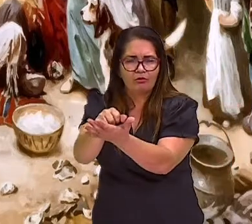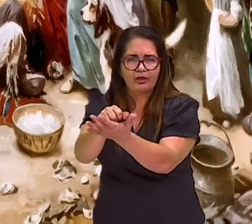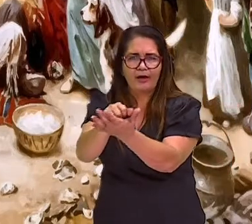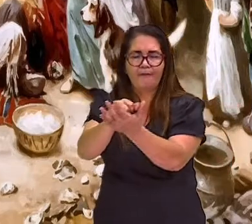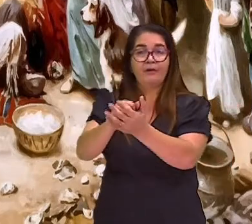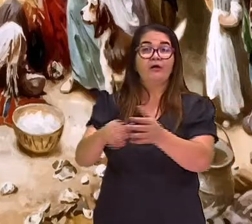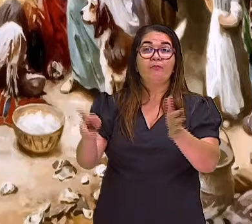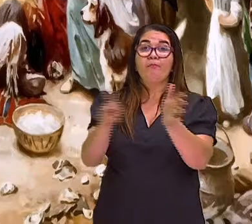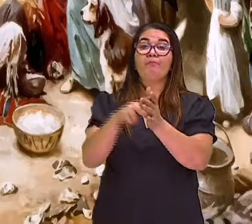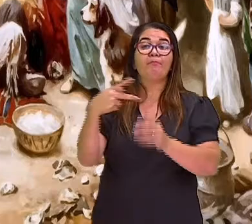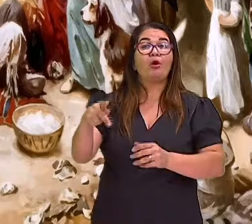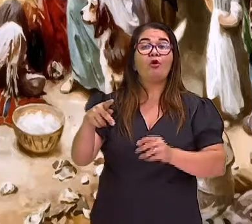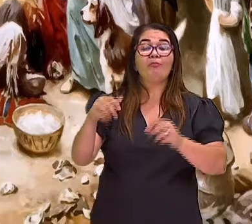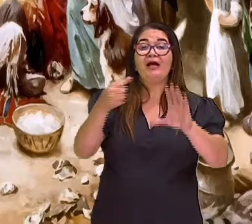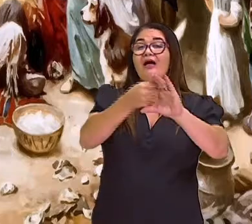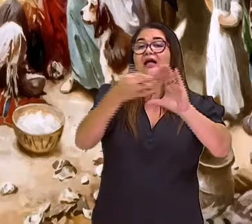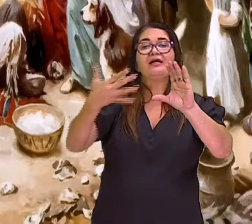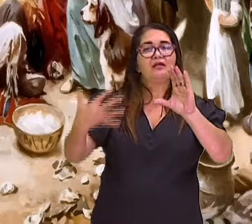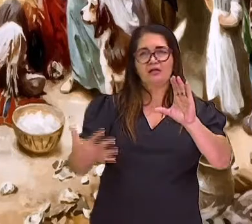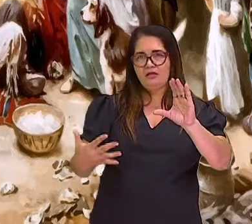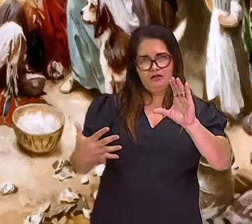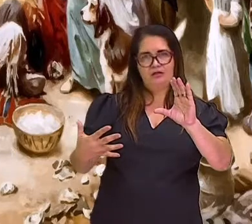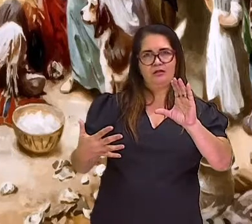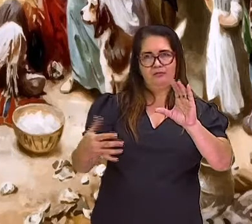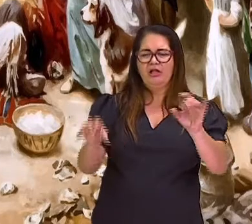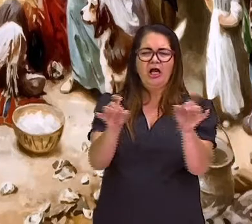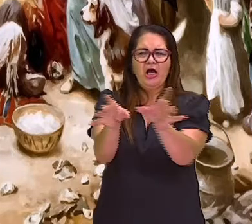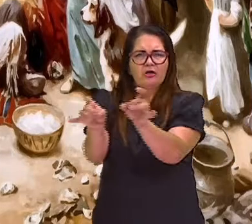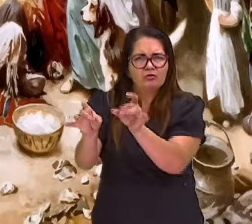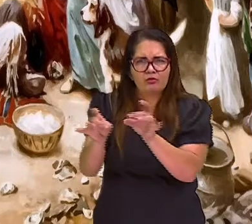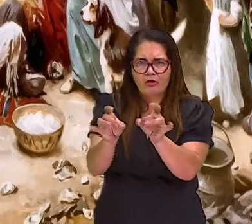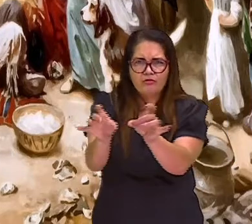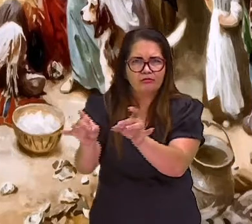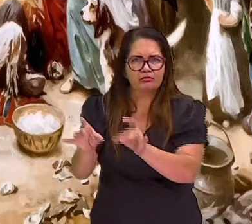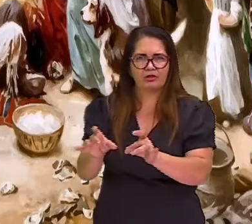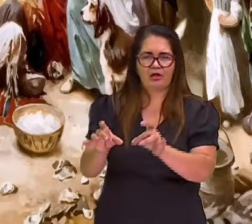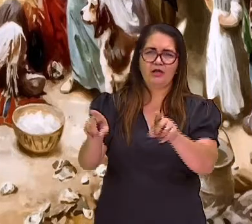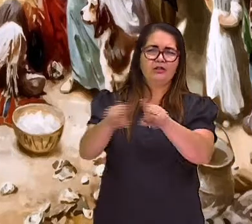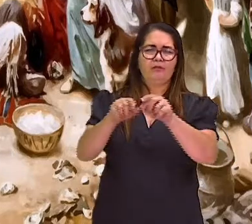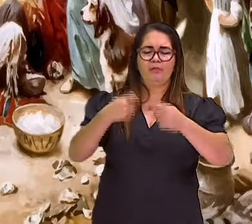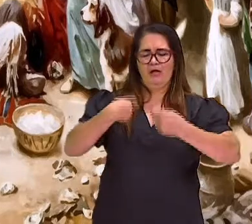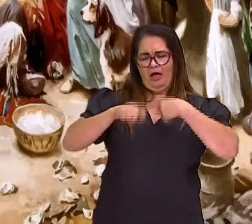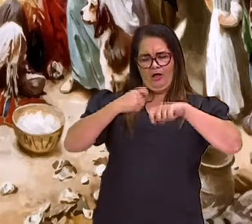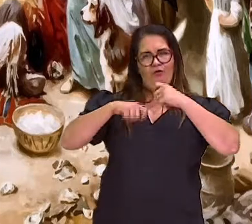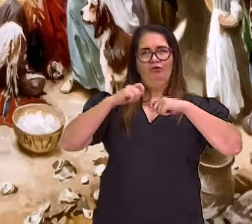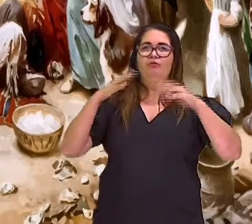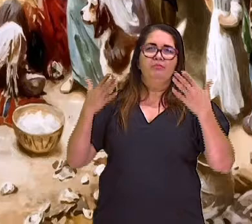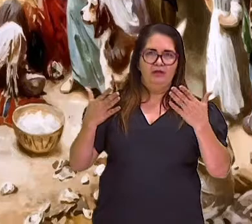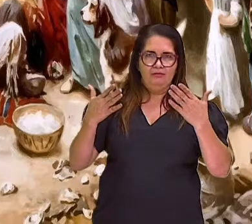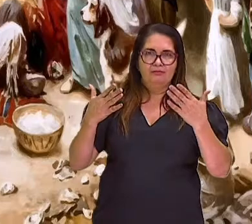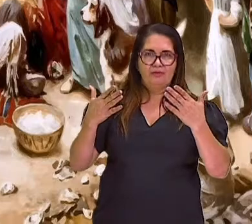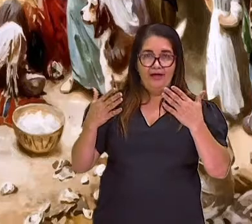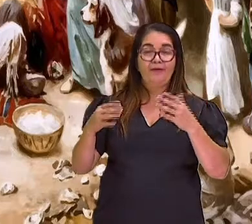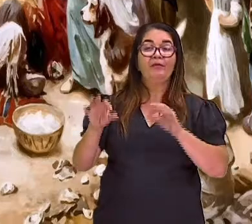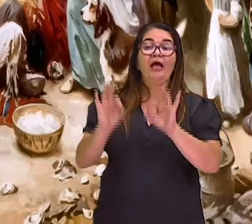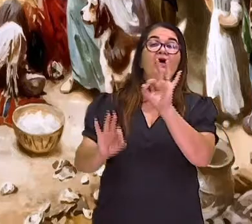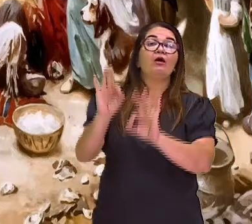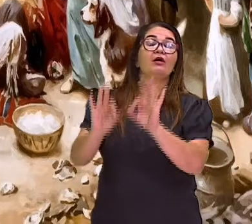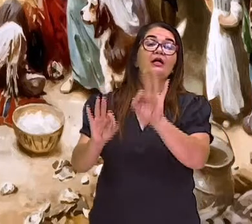de povoamento e a economia. A região sul era composta pela colônia